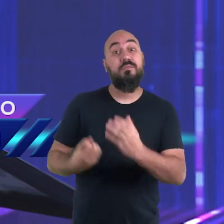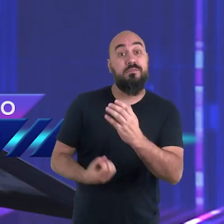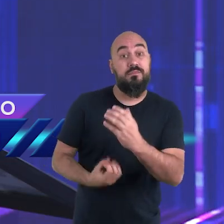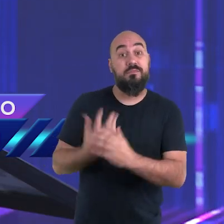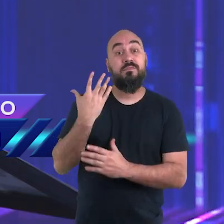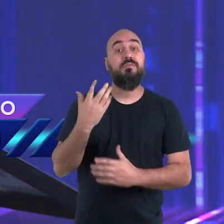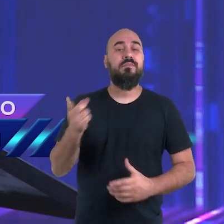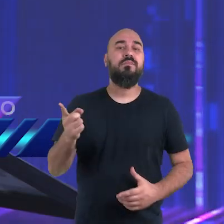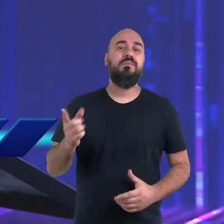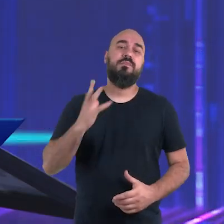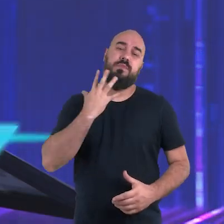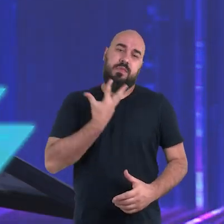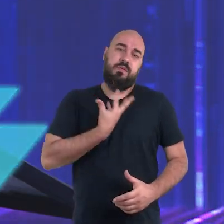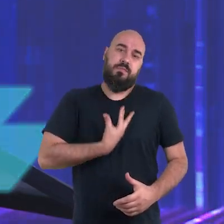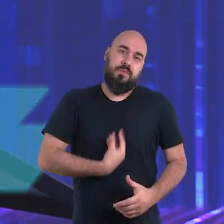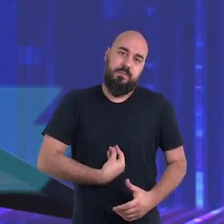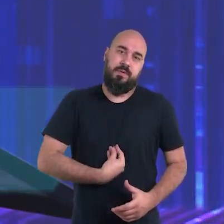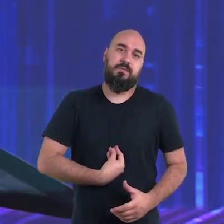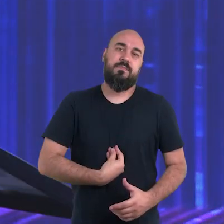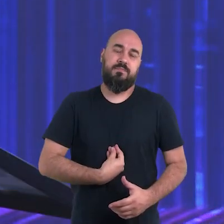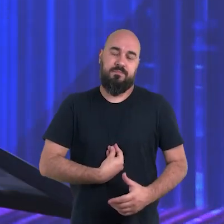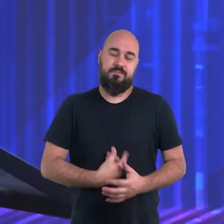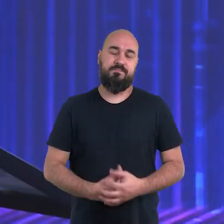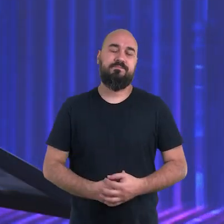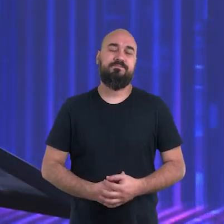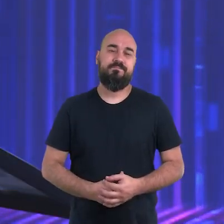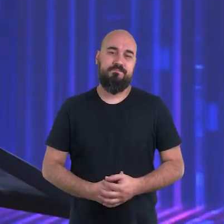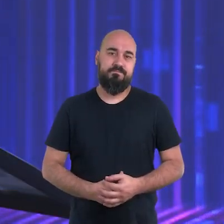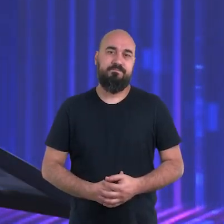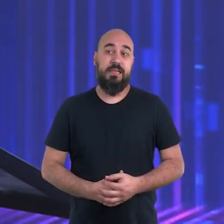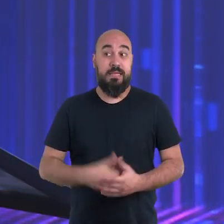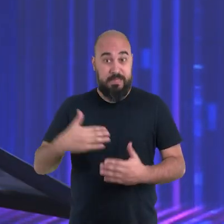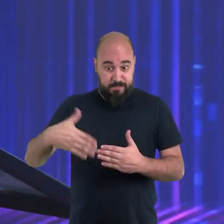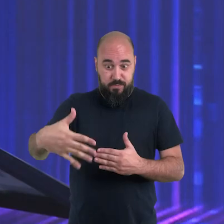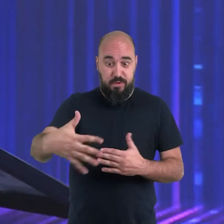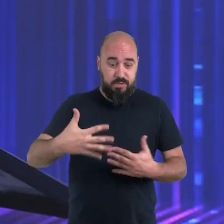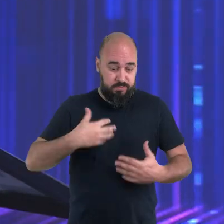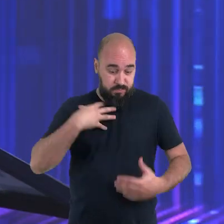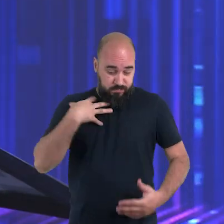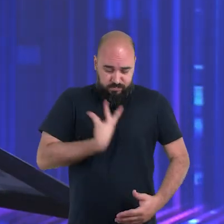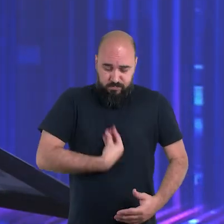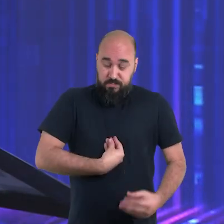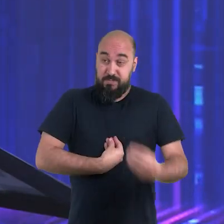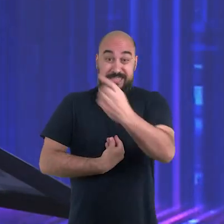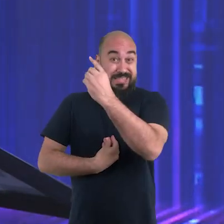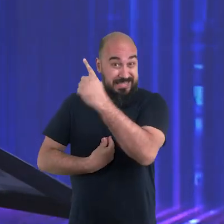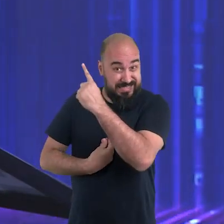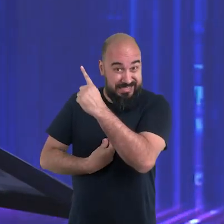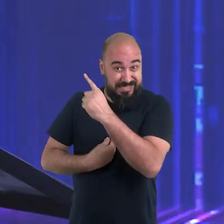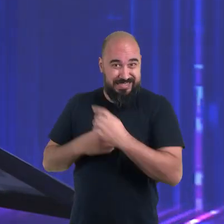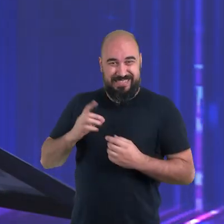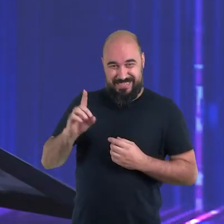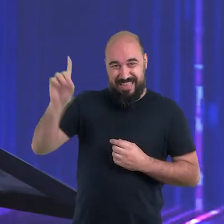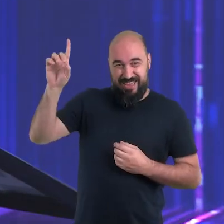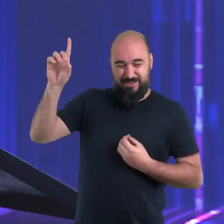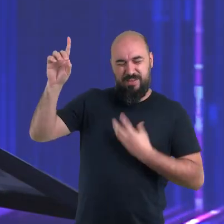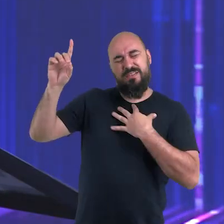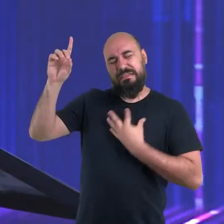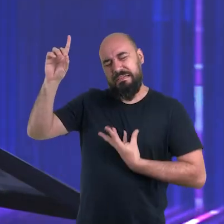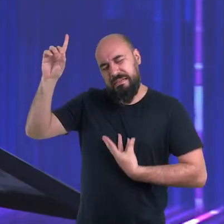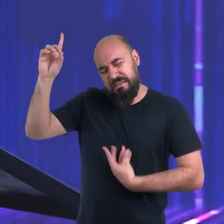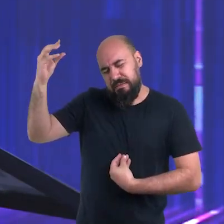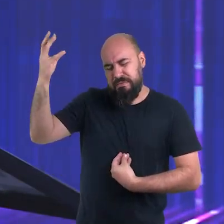fruto de um desapontamento. Agora, que igreja é essa? Quem é esse